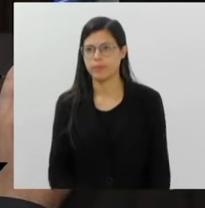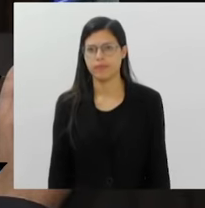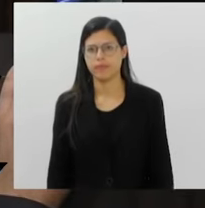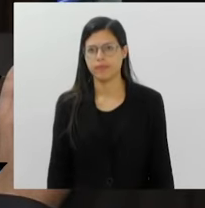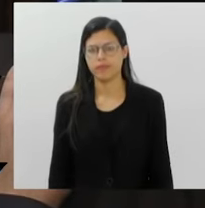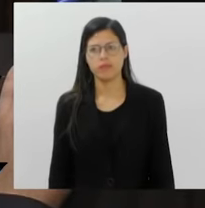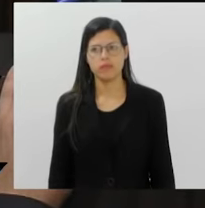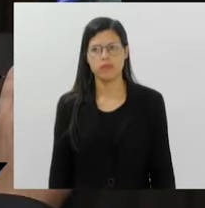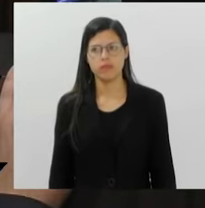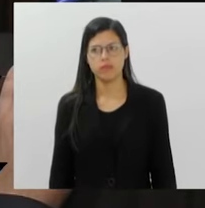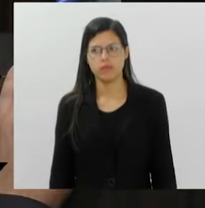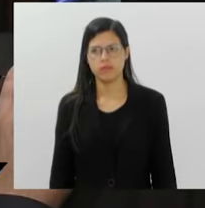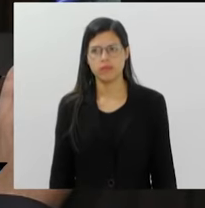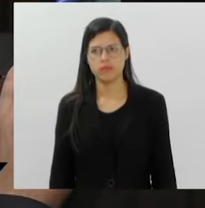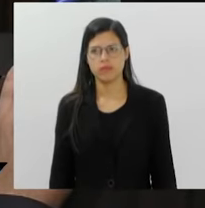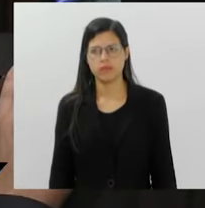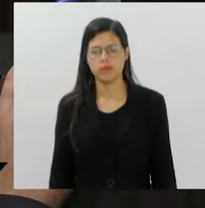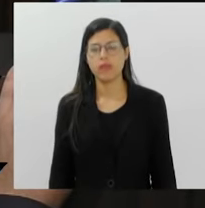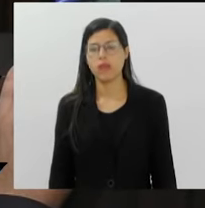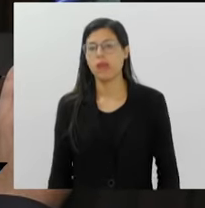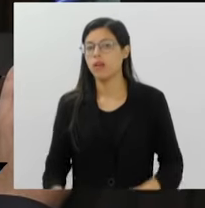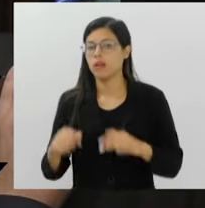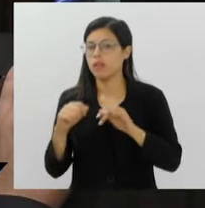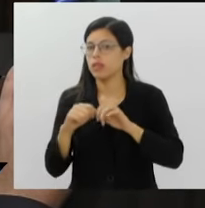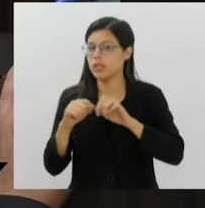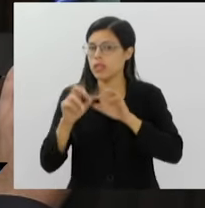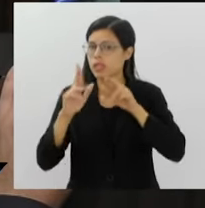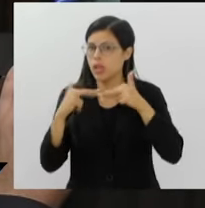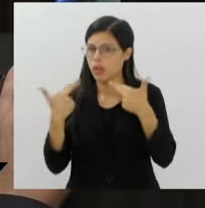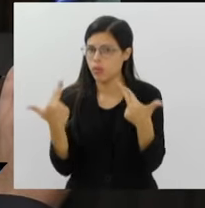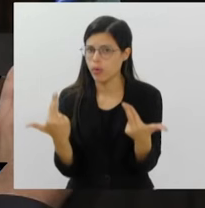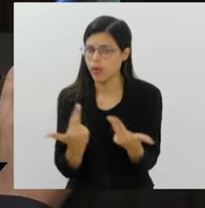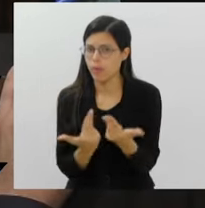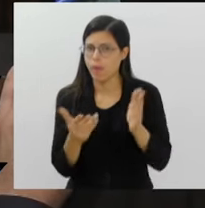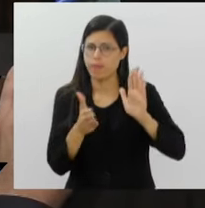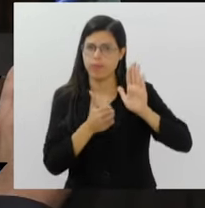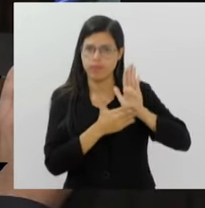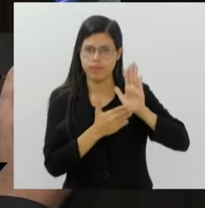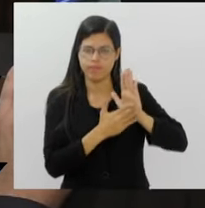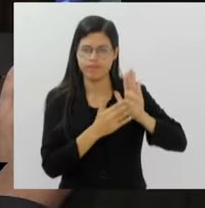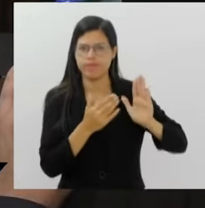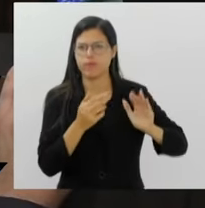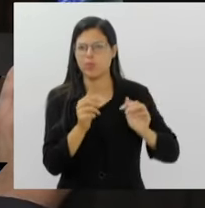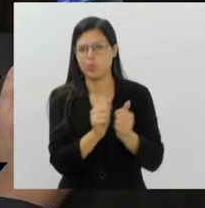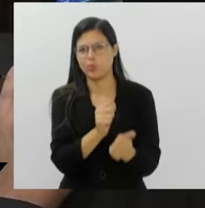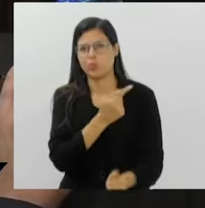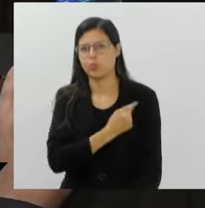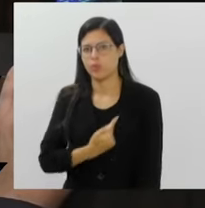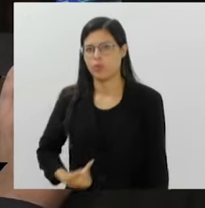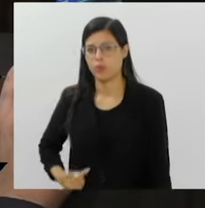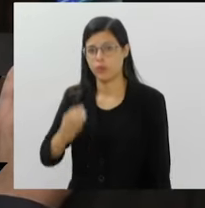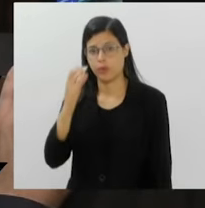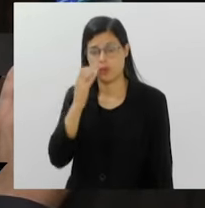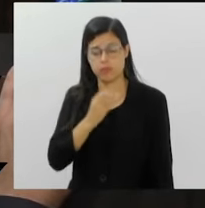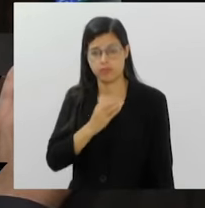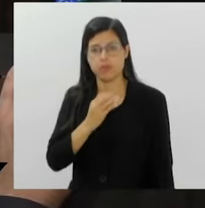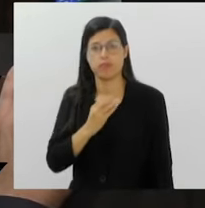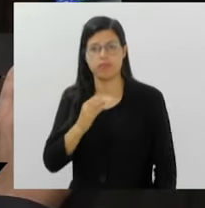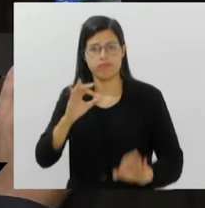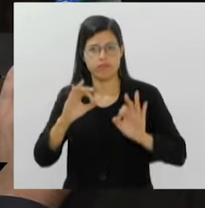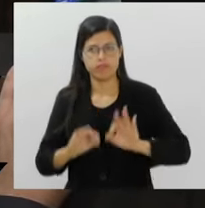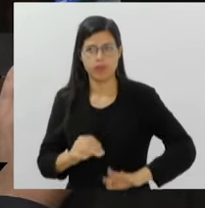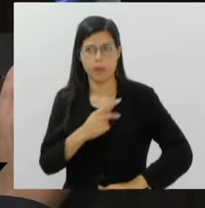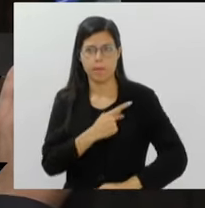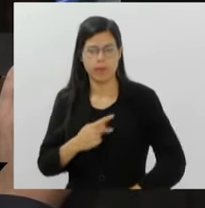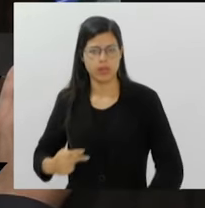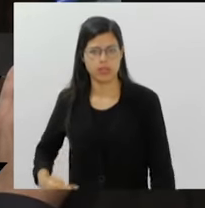da gente poder fazer essa grande reunião, propor isso com o governador Cláudio Castro do lado. Eu tenho certeza que o presidente